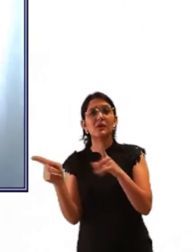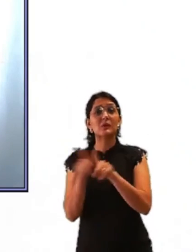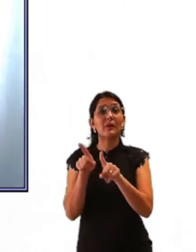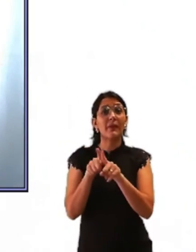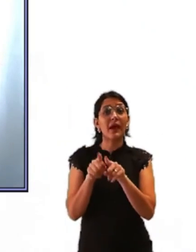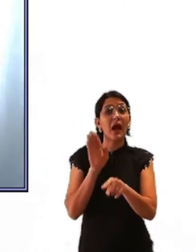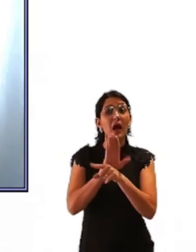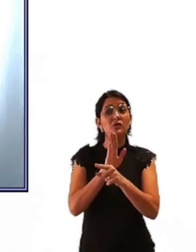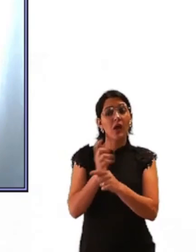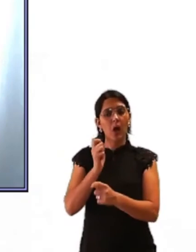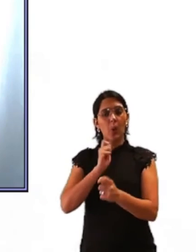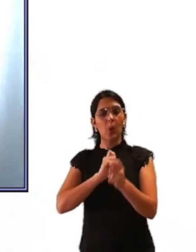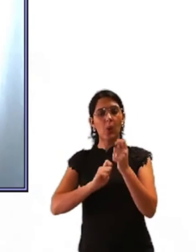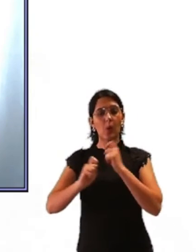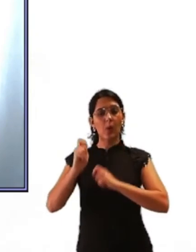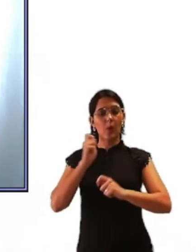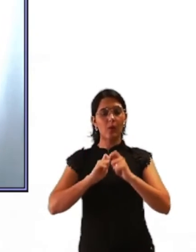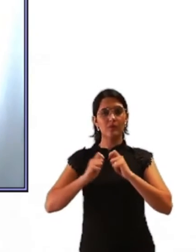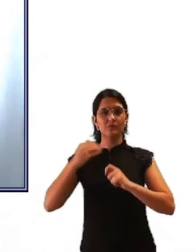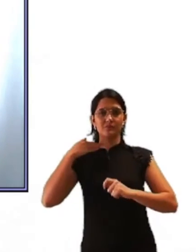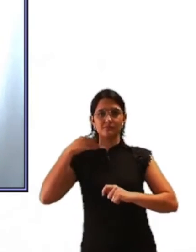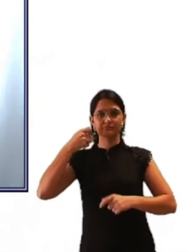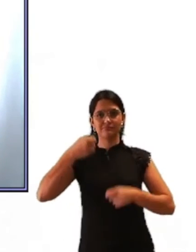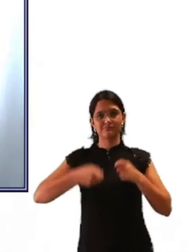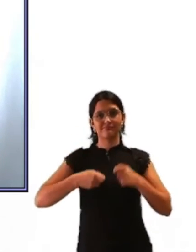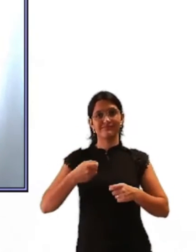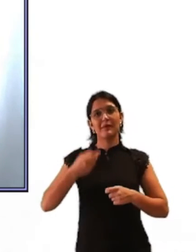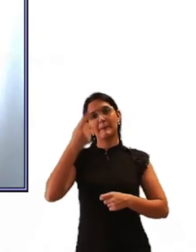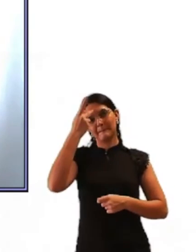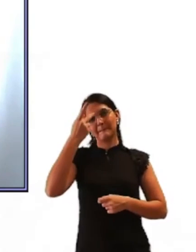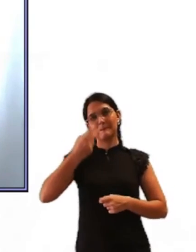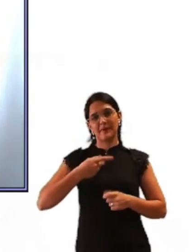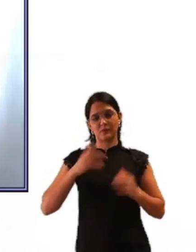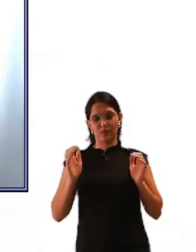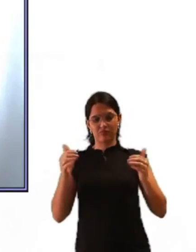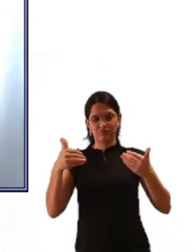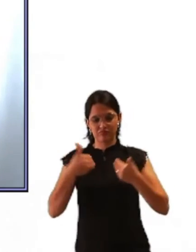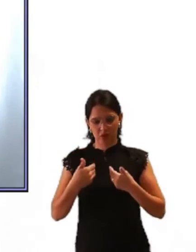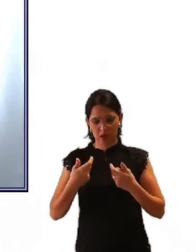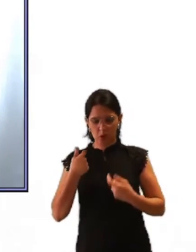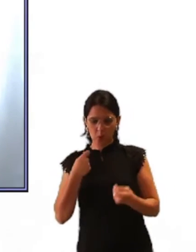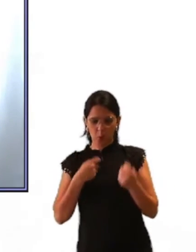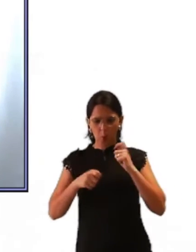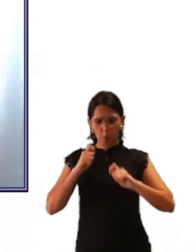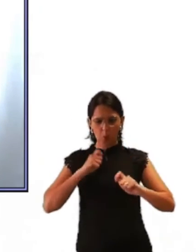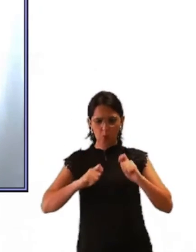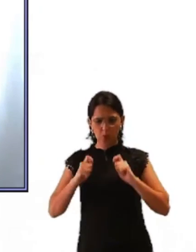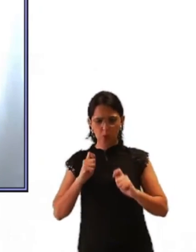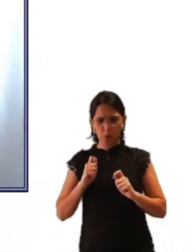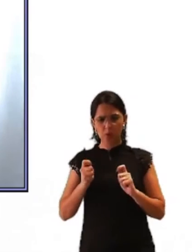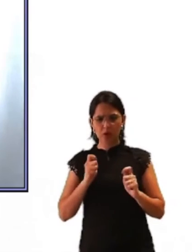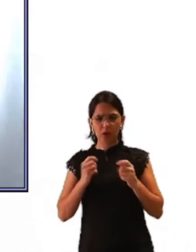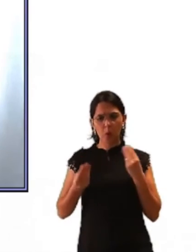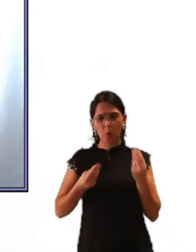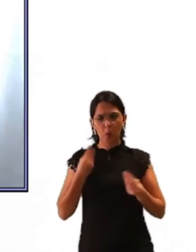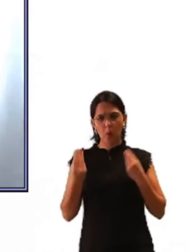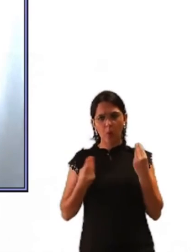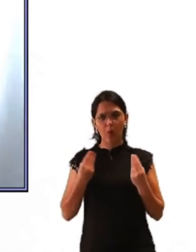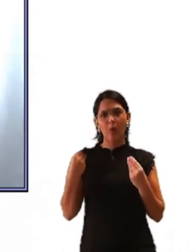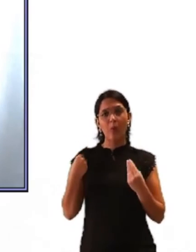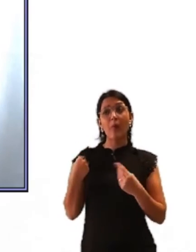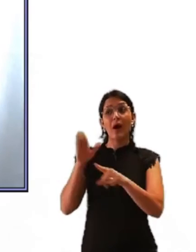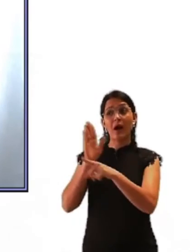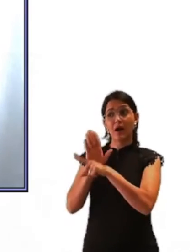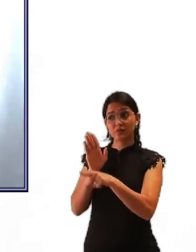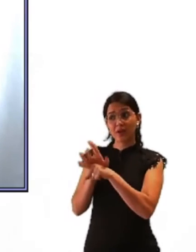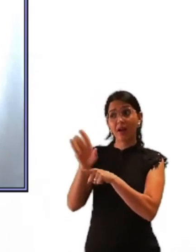controle para as partes? O autocontrole. O autocontrole, formando magistrados conhecedores